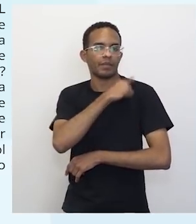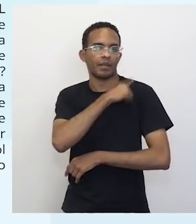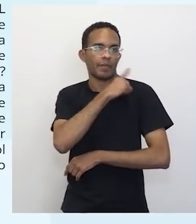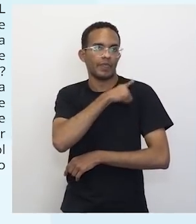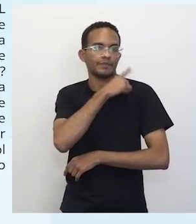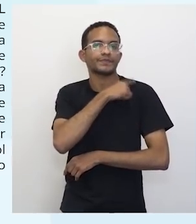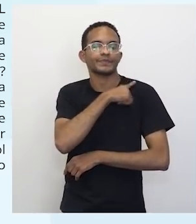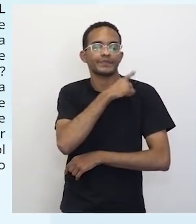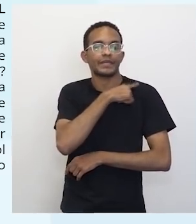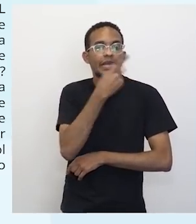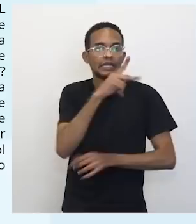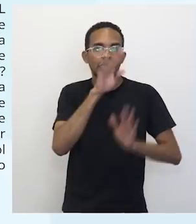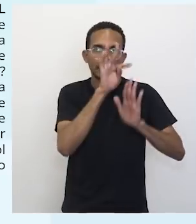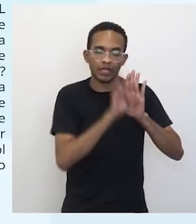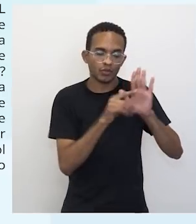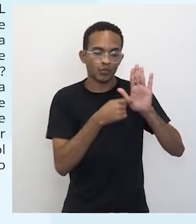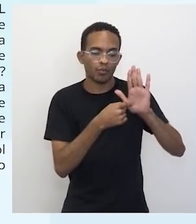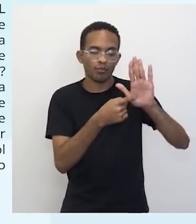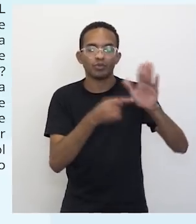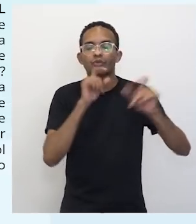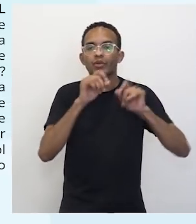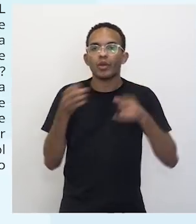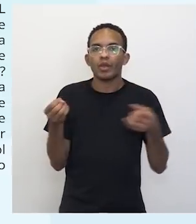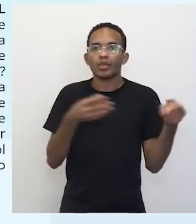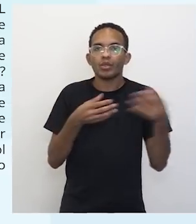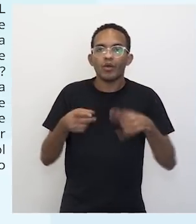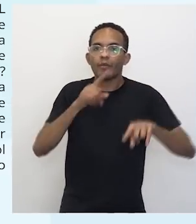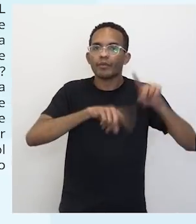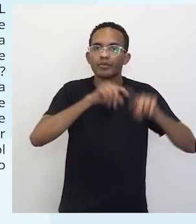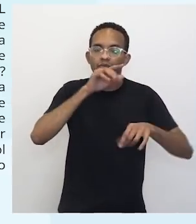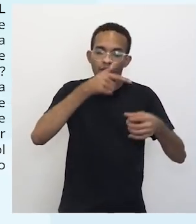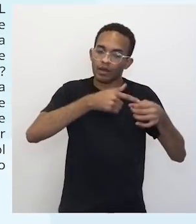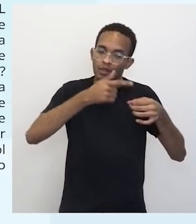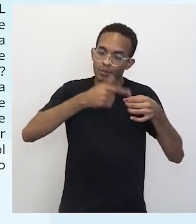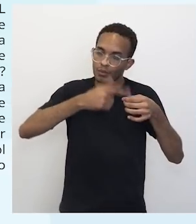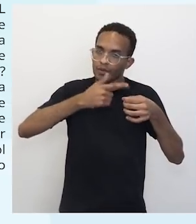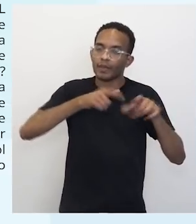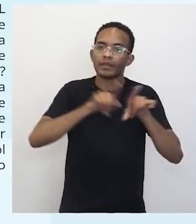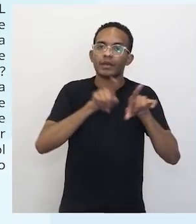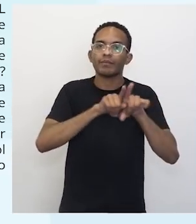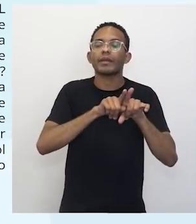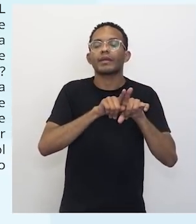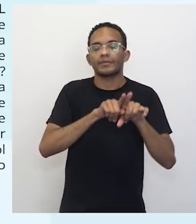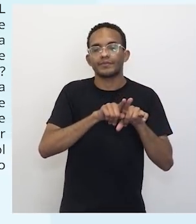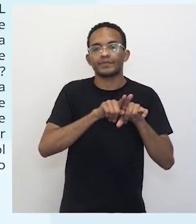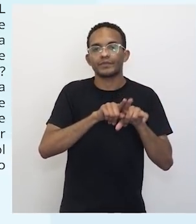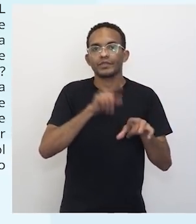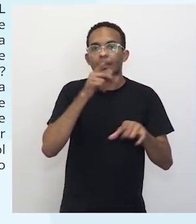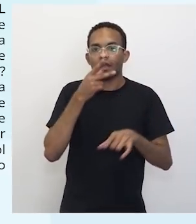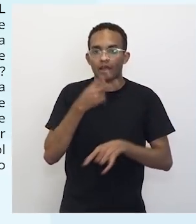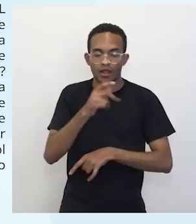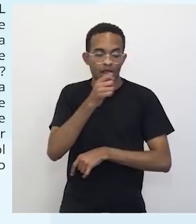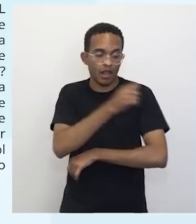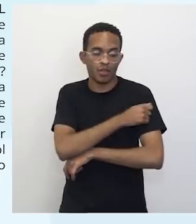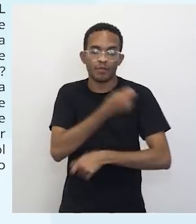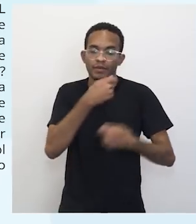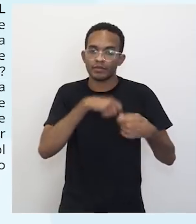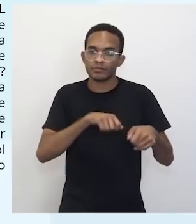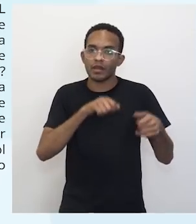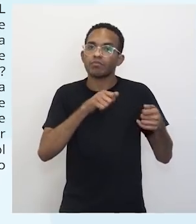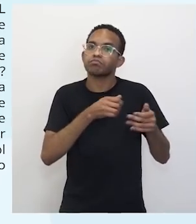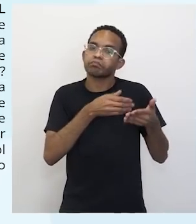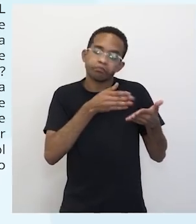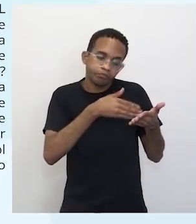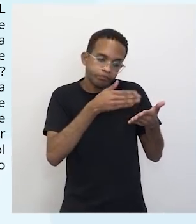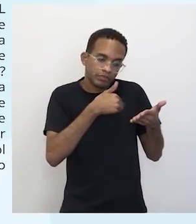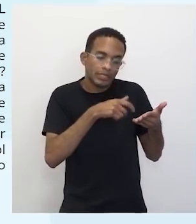texto, ele mostra sobre a nova composição da gasolina. O aluno tem que abrir e responder